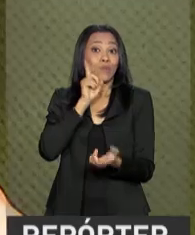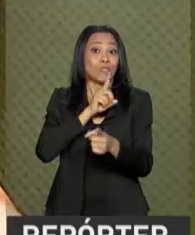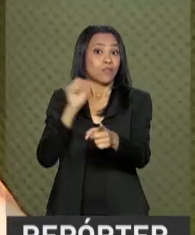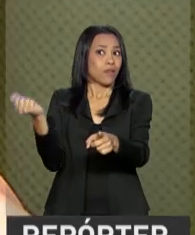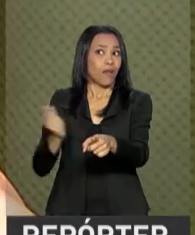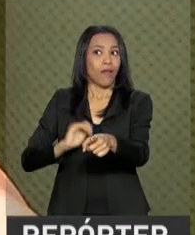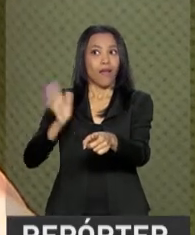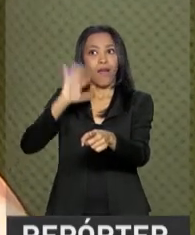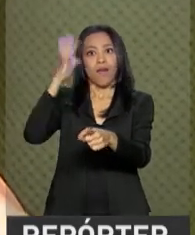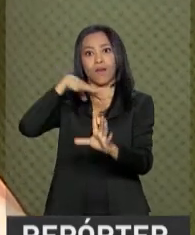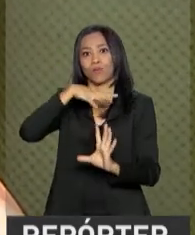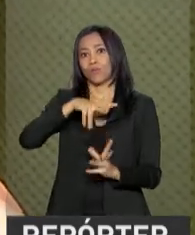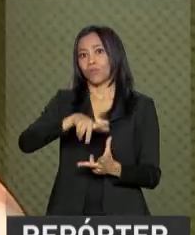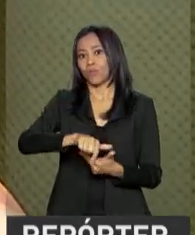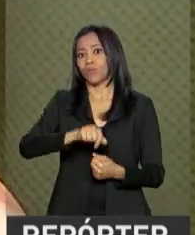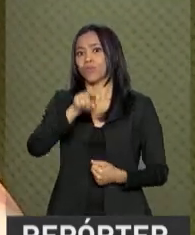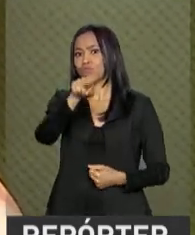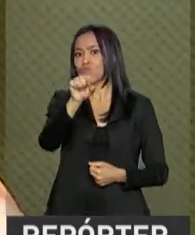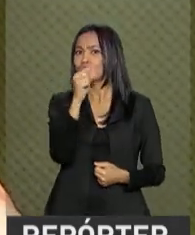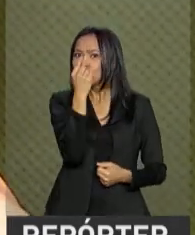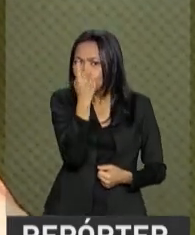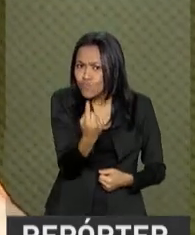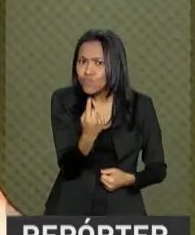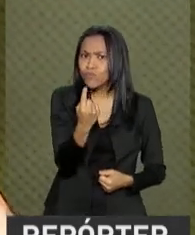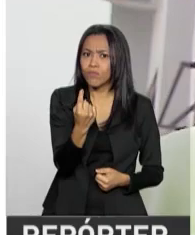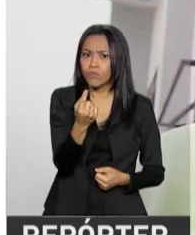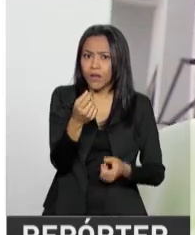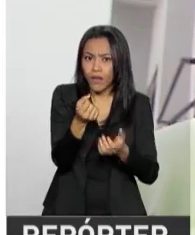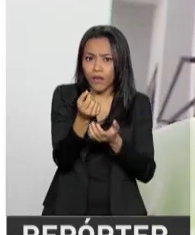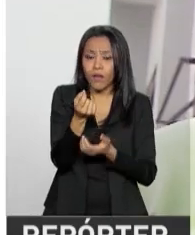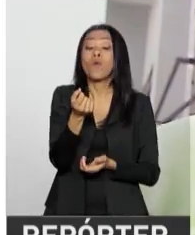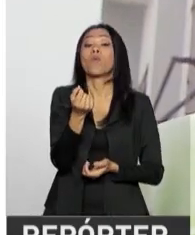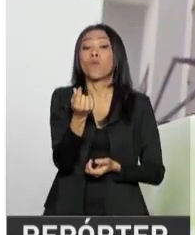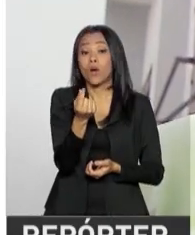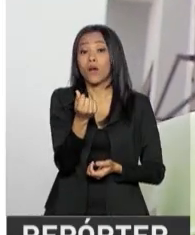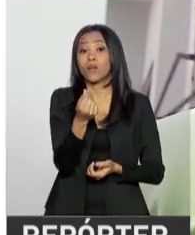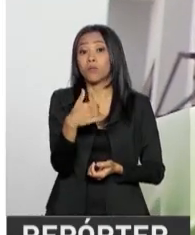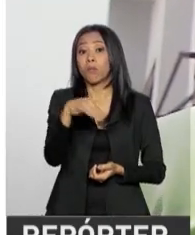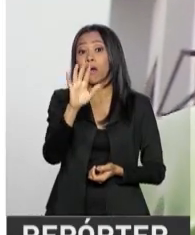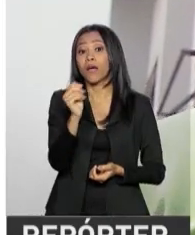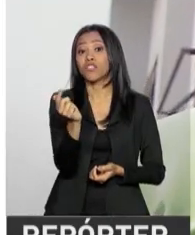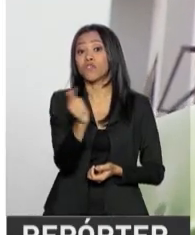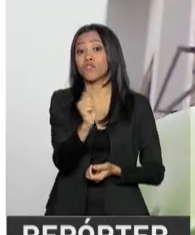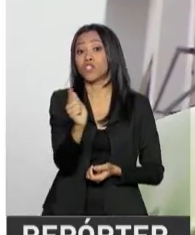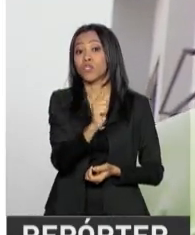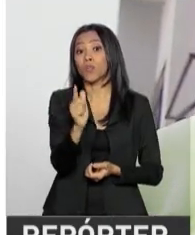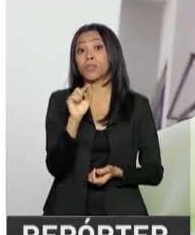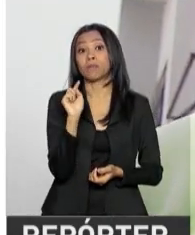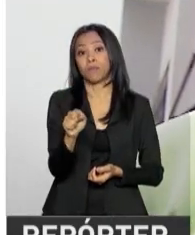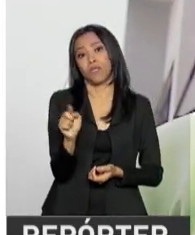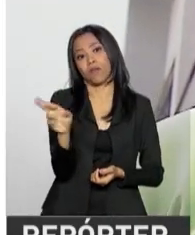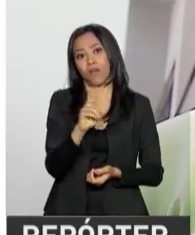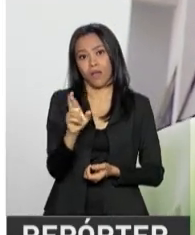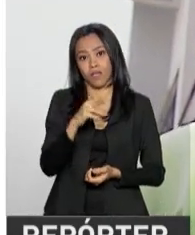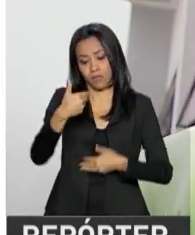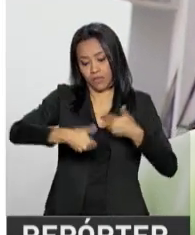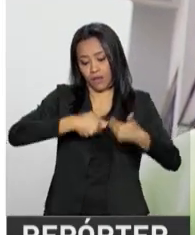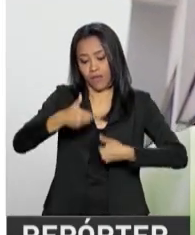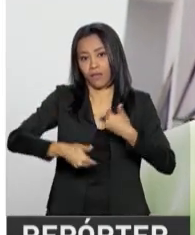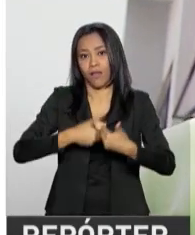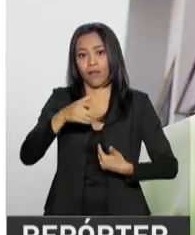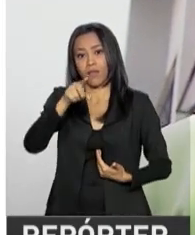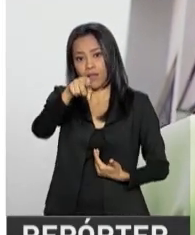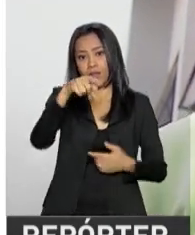mundo para se ter uma idéia uma única unidade da droga custa mais de 22 mil reais para o tratamento